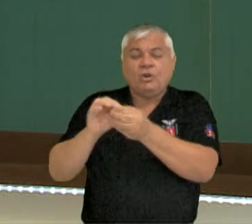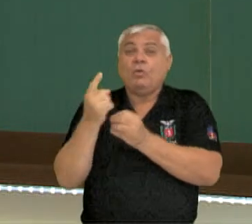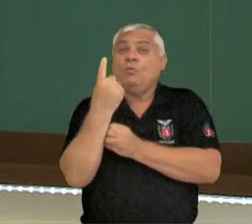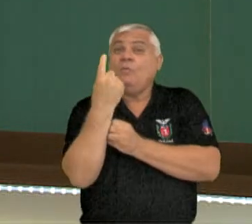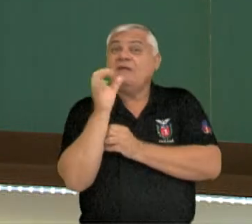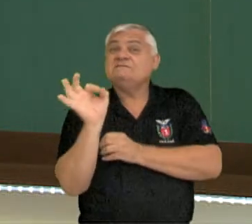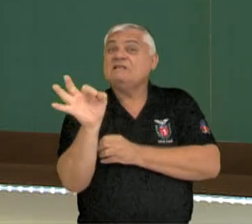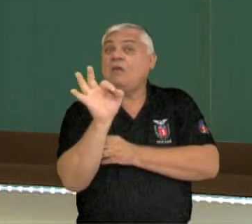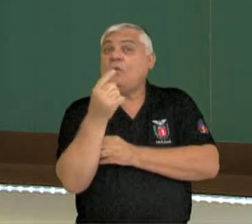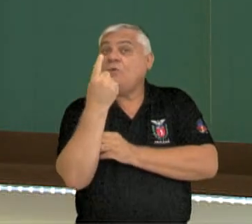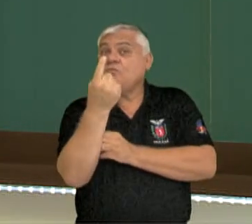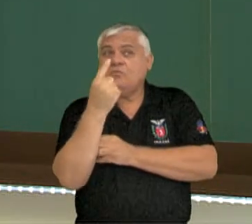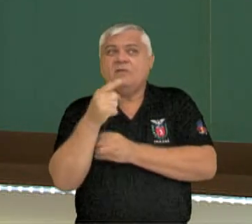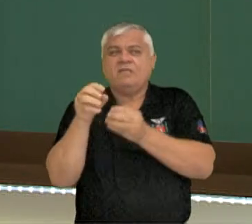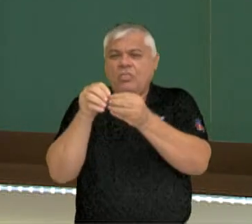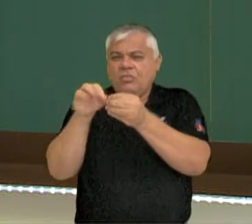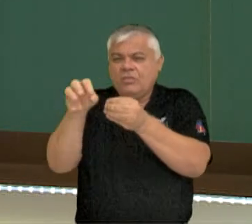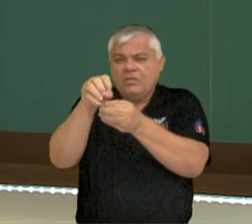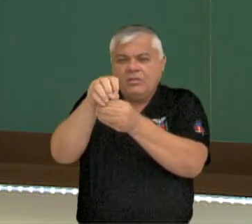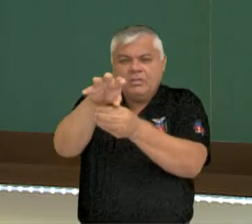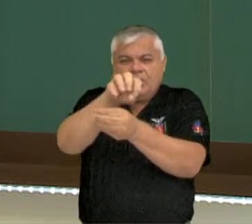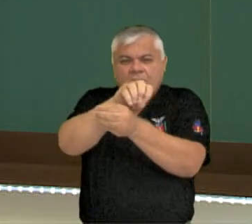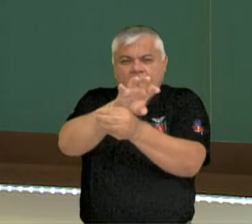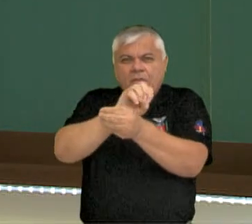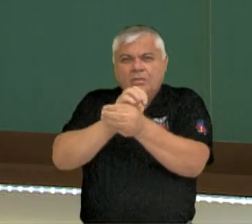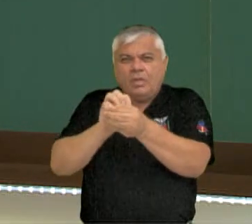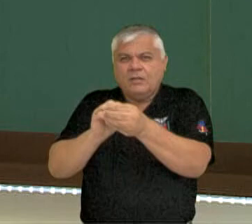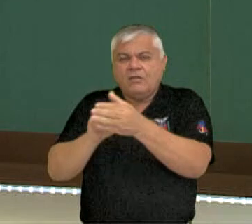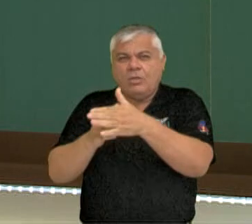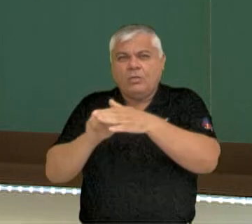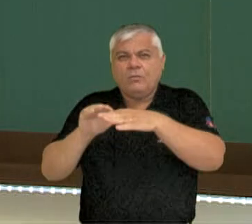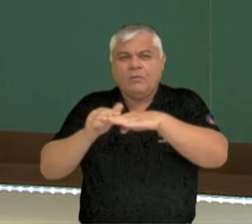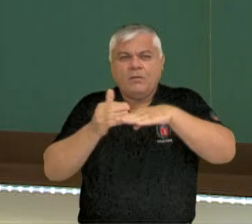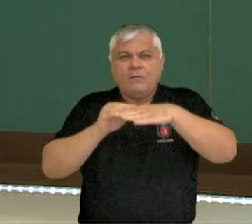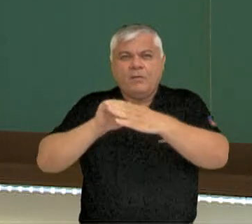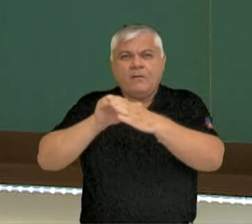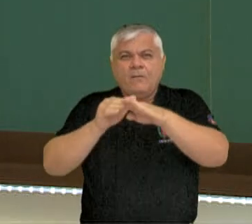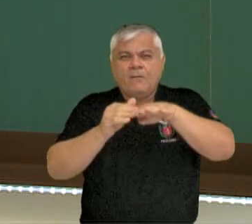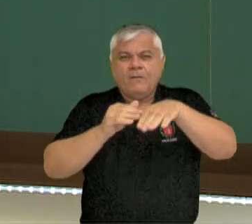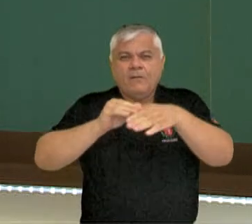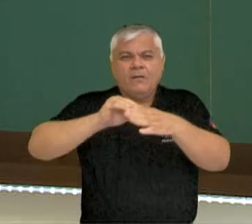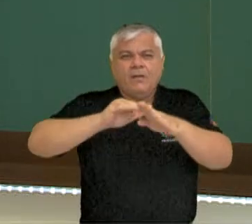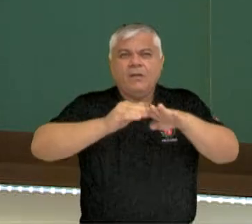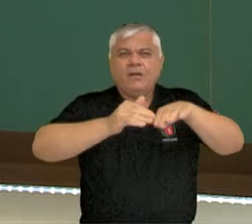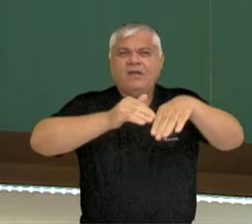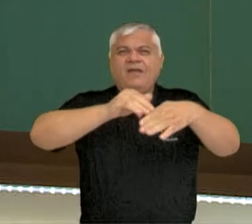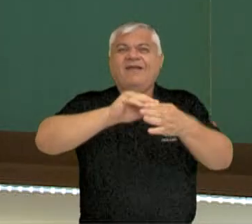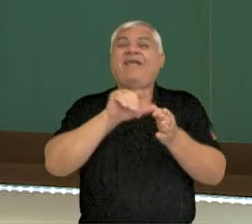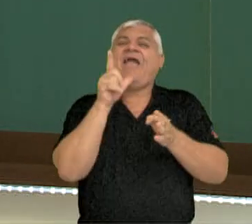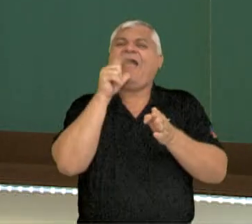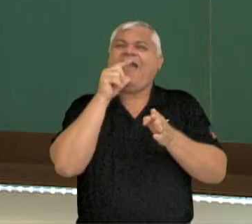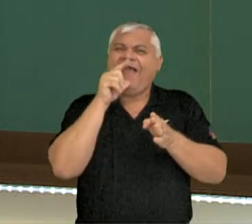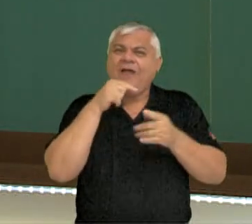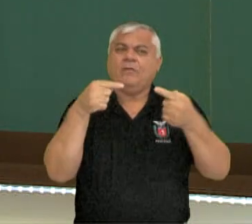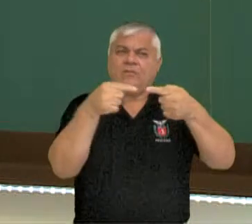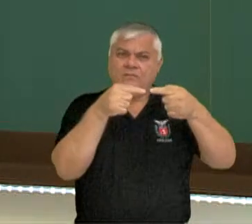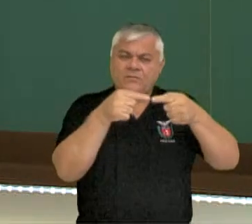aqui possuem os flagelos que servem para locomoção. Vivem em meio aquático, solos